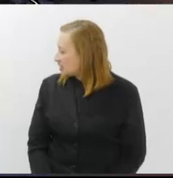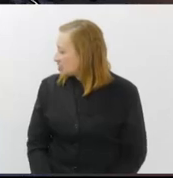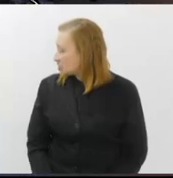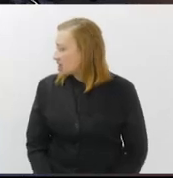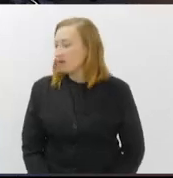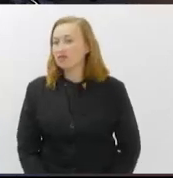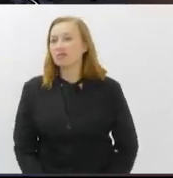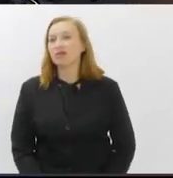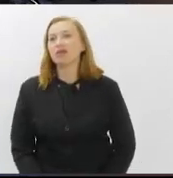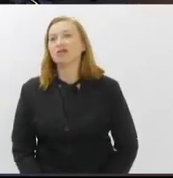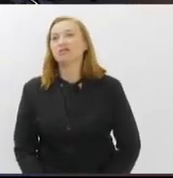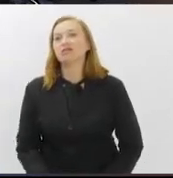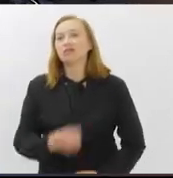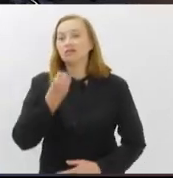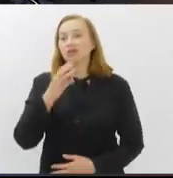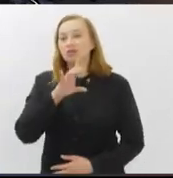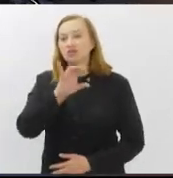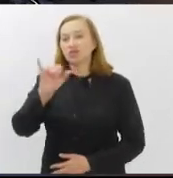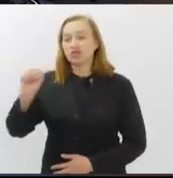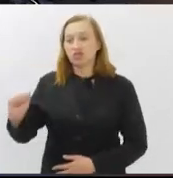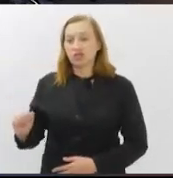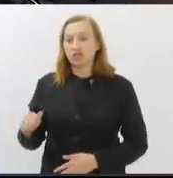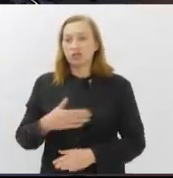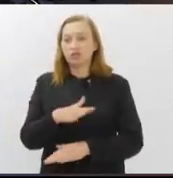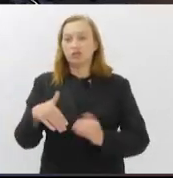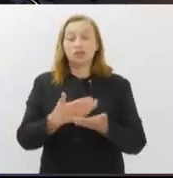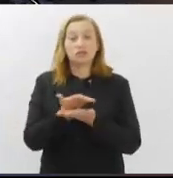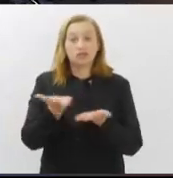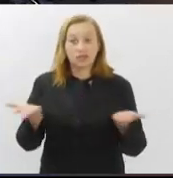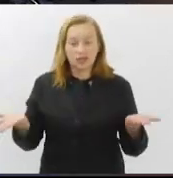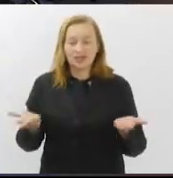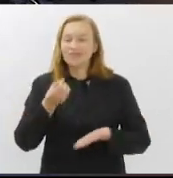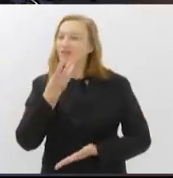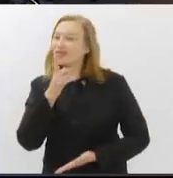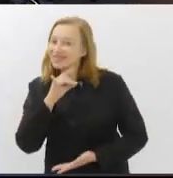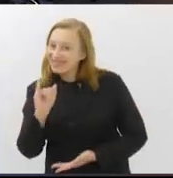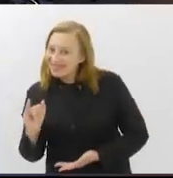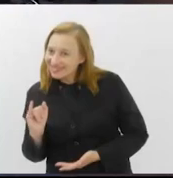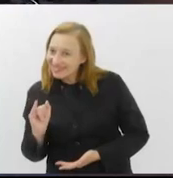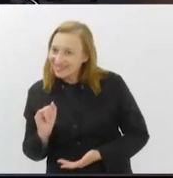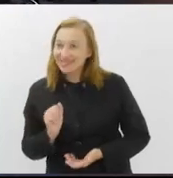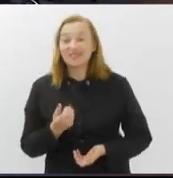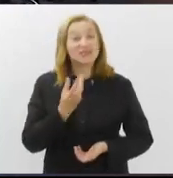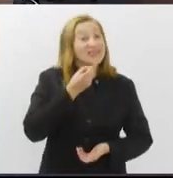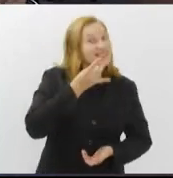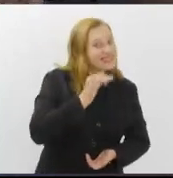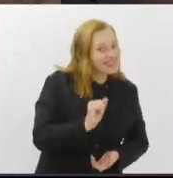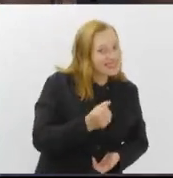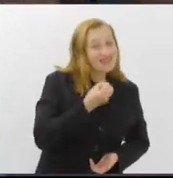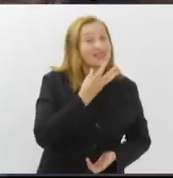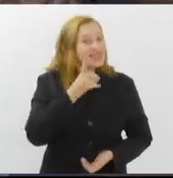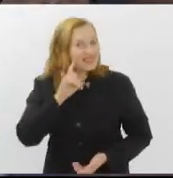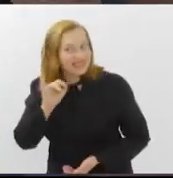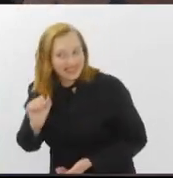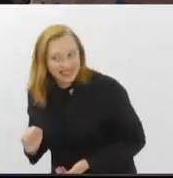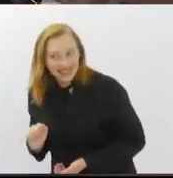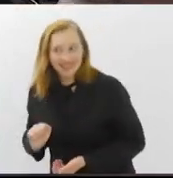Bom dia a todos e todas. Bom dia, gente.